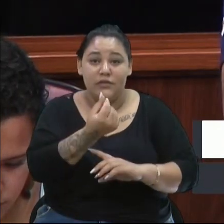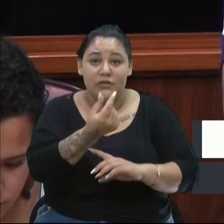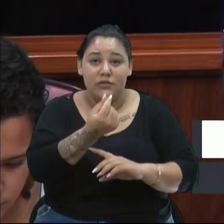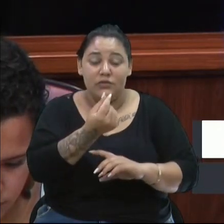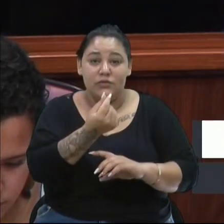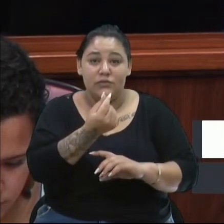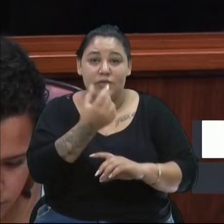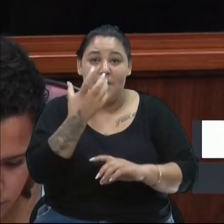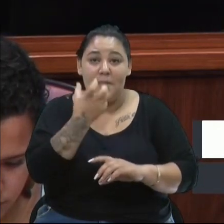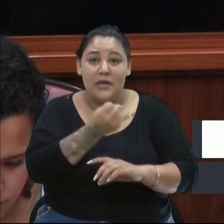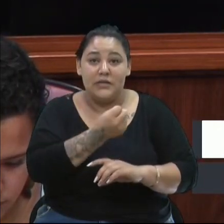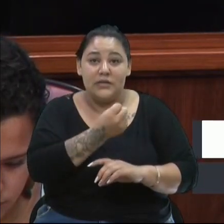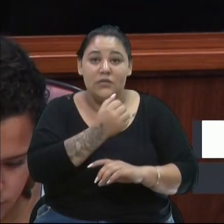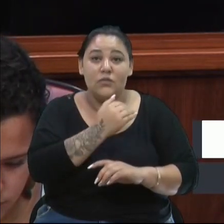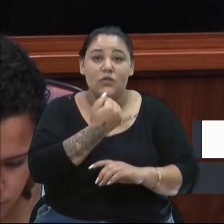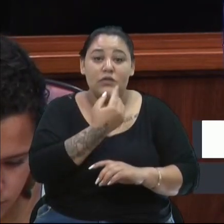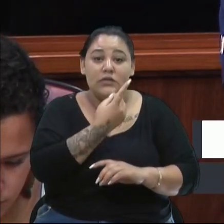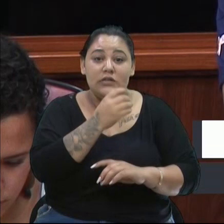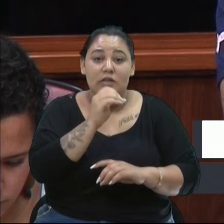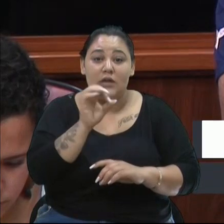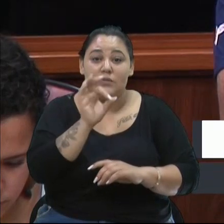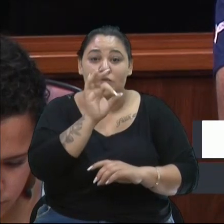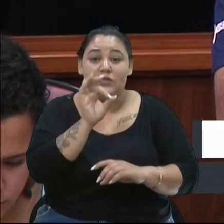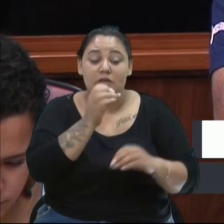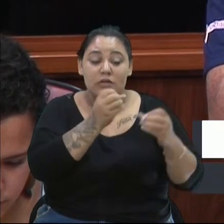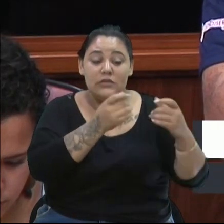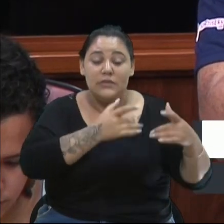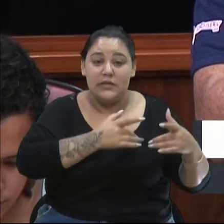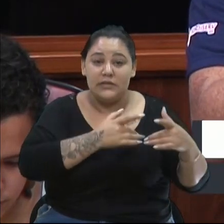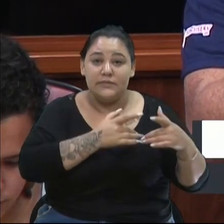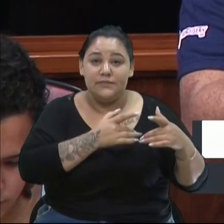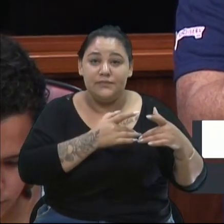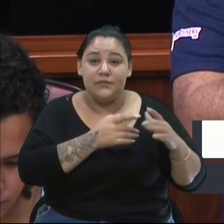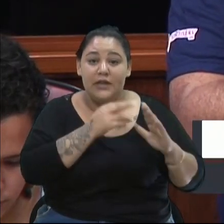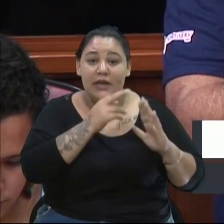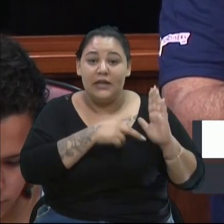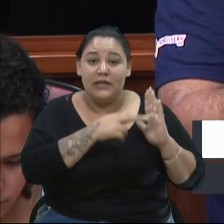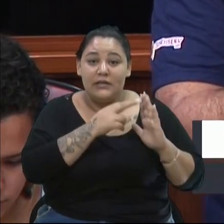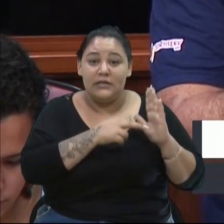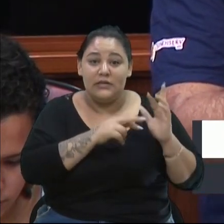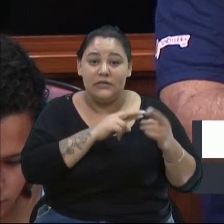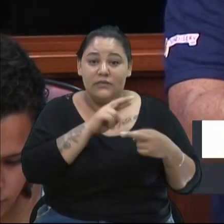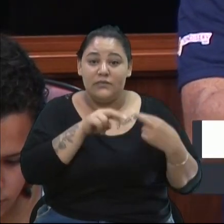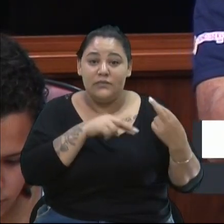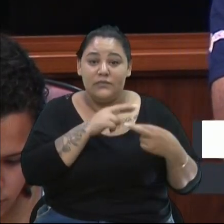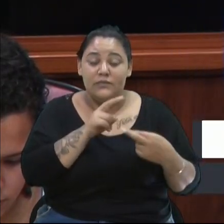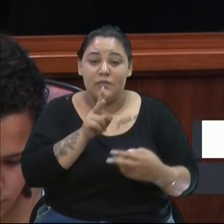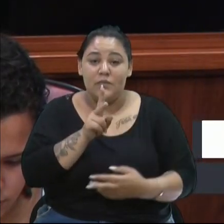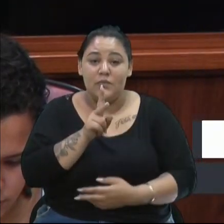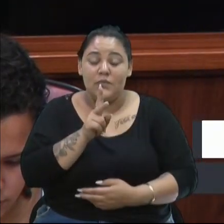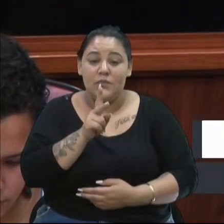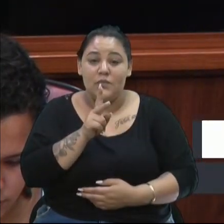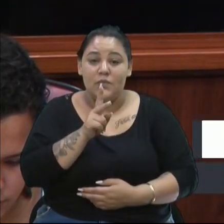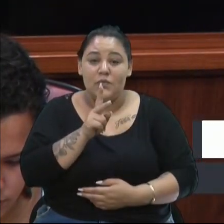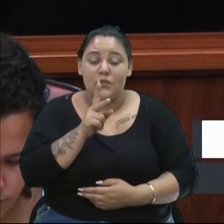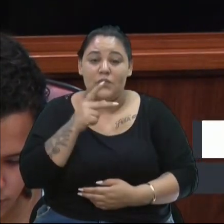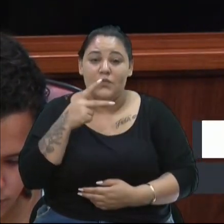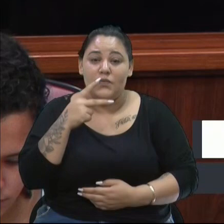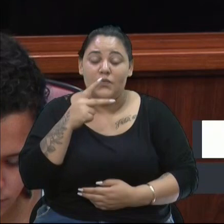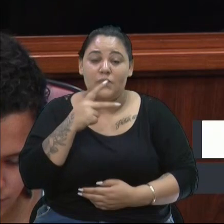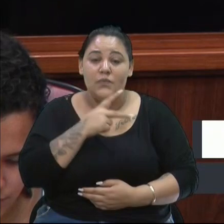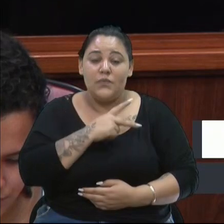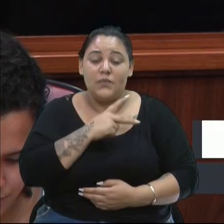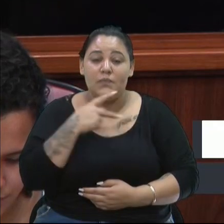equivalente, e diz aí 100%, explica. Na redação da reforma do prefeito Adiló, artigo 7º,